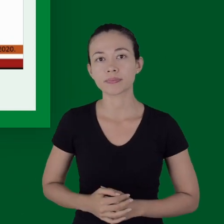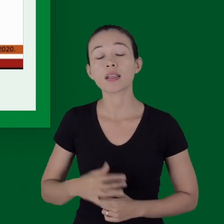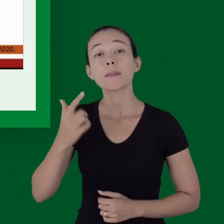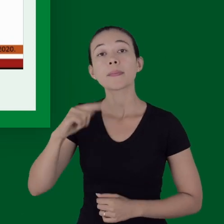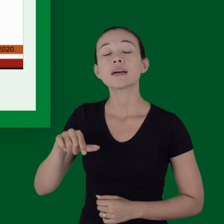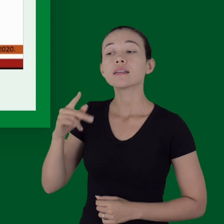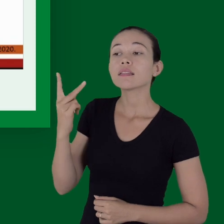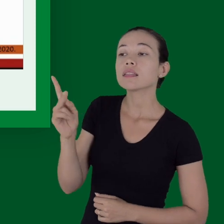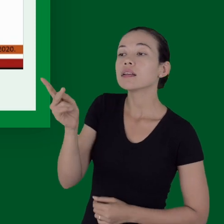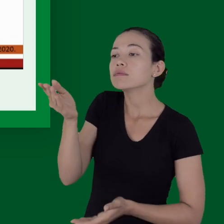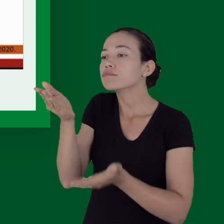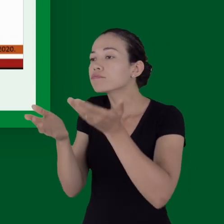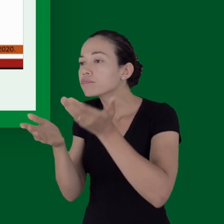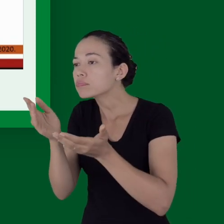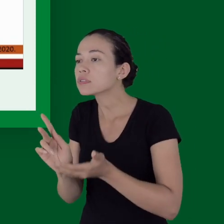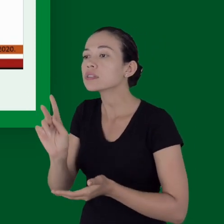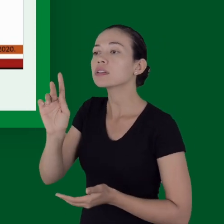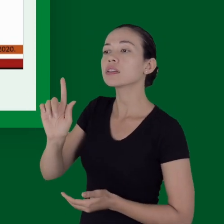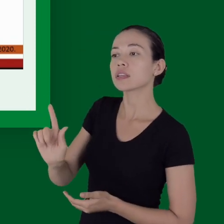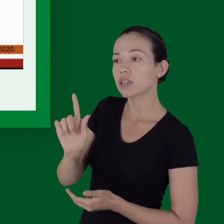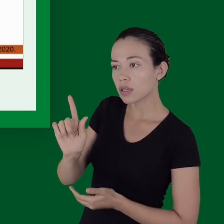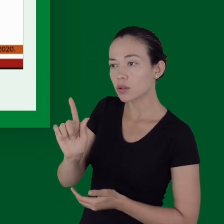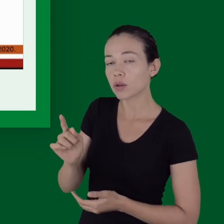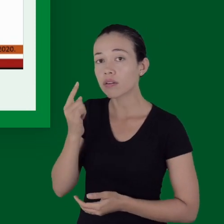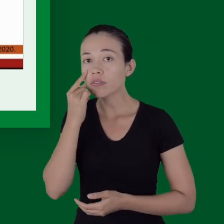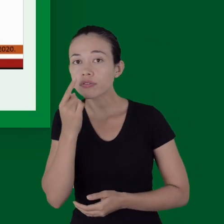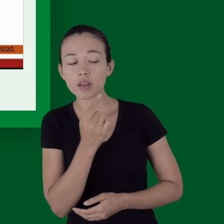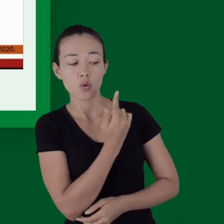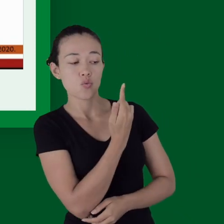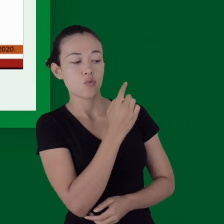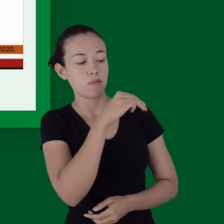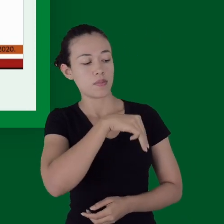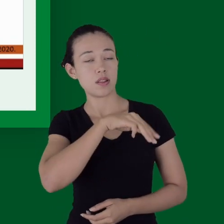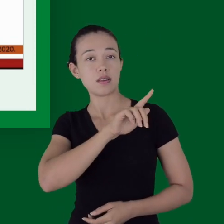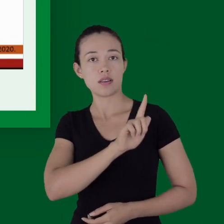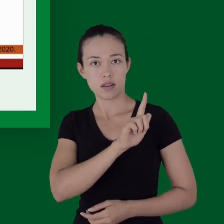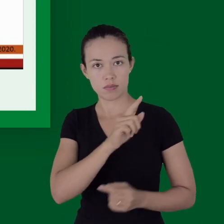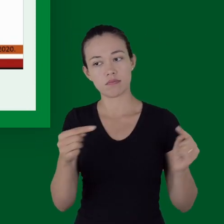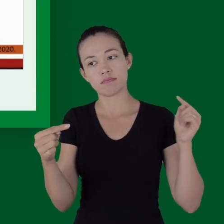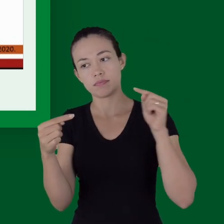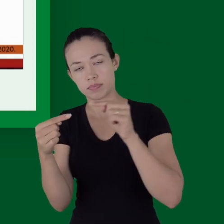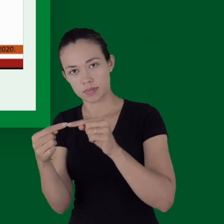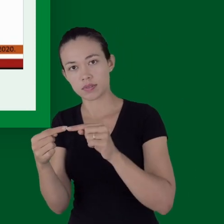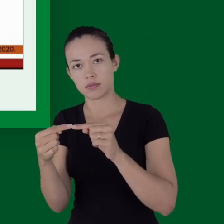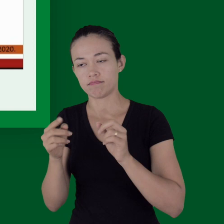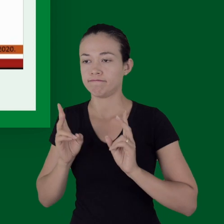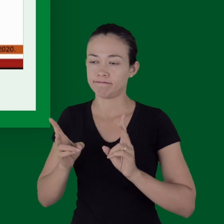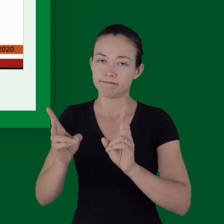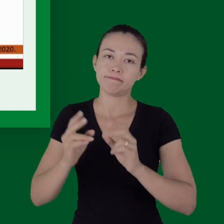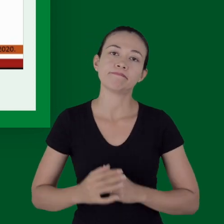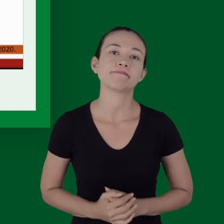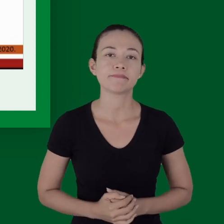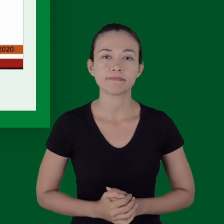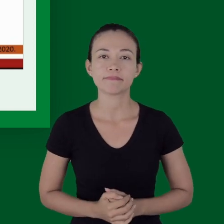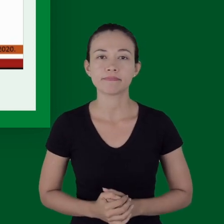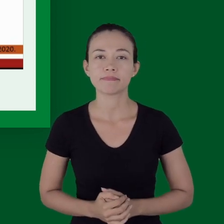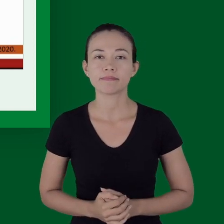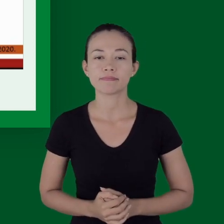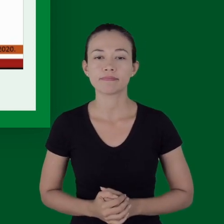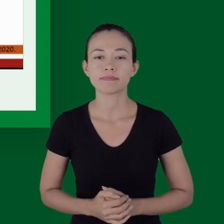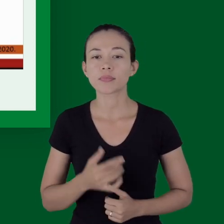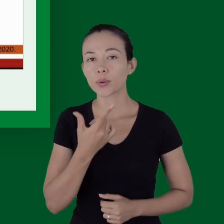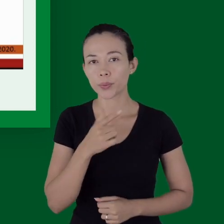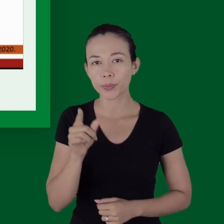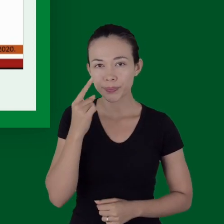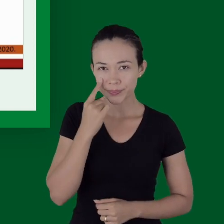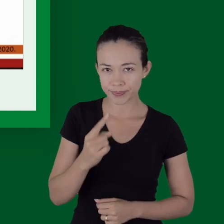Agora, dentro do ar, a gente, novamente, né, tem que manter a abertura da via aérea. Então, inicialmente, a gente faz